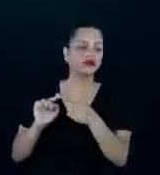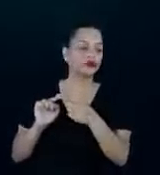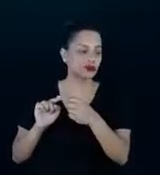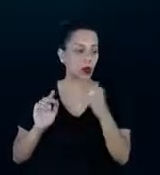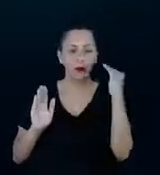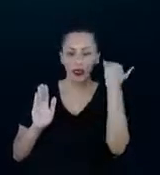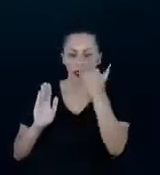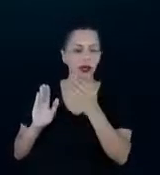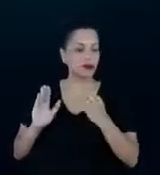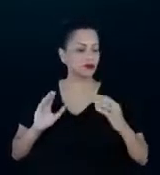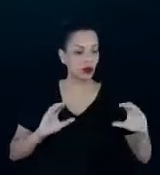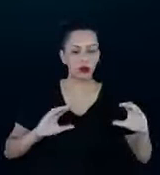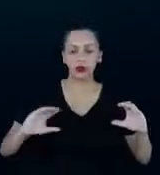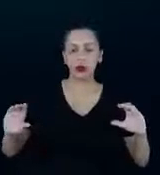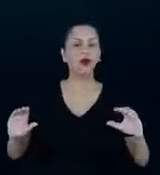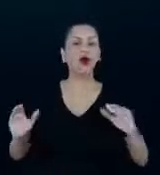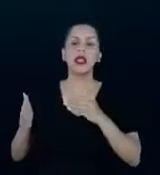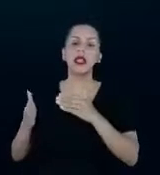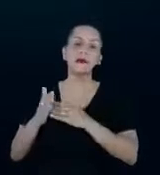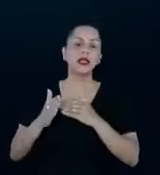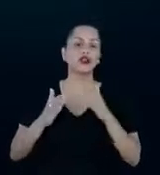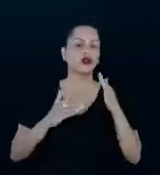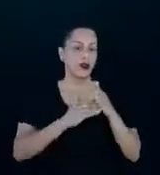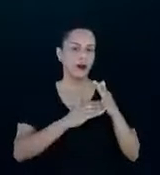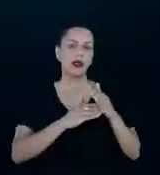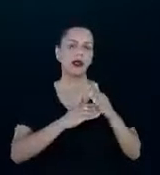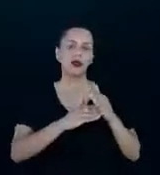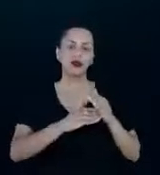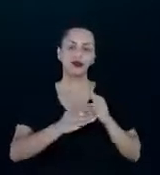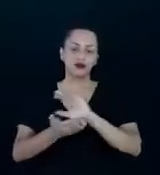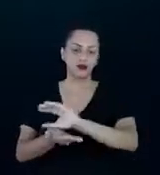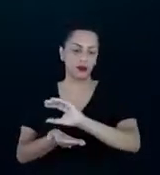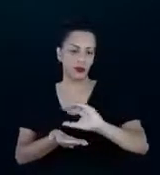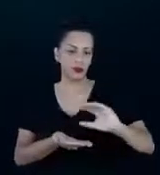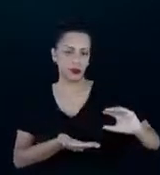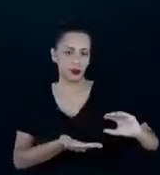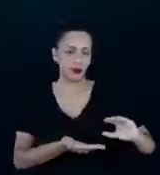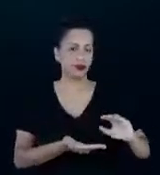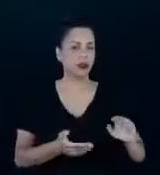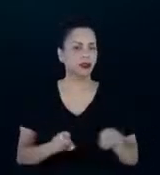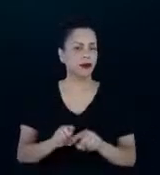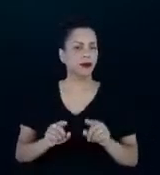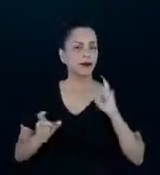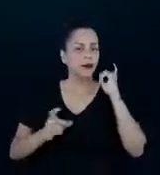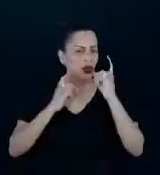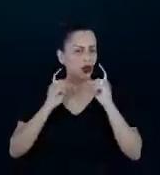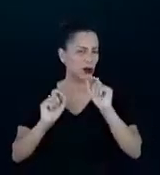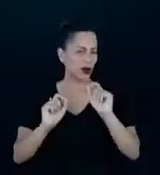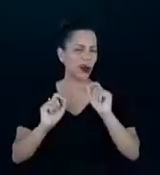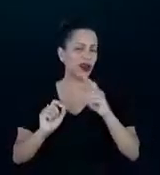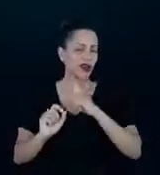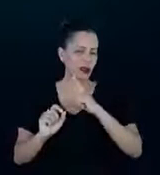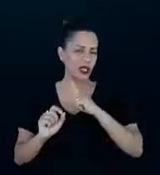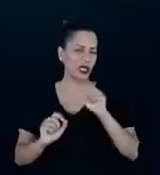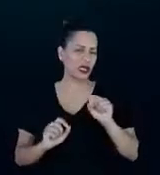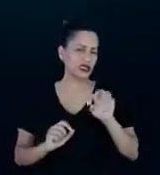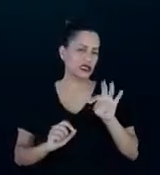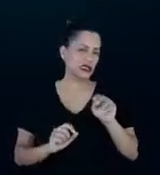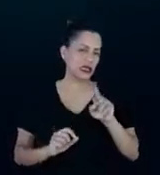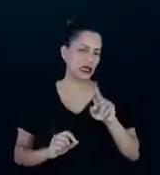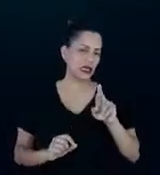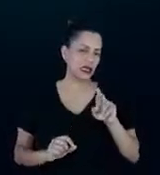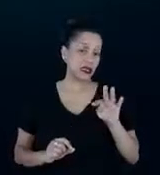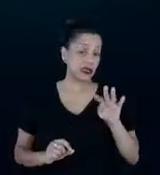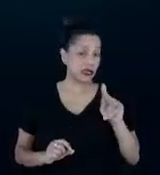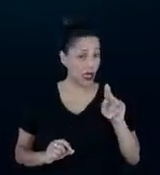fundos. Nos preocupa o investimento em startup, a gente acha que startup é um dos mecanismos de fomento,